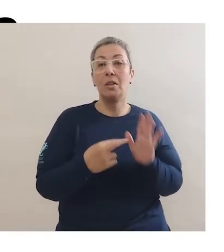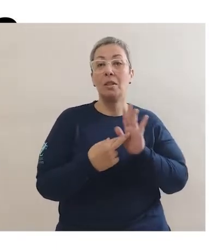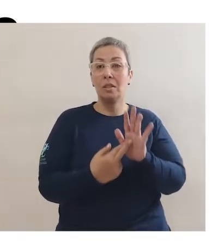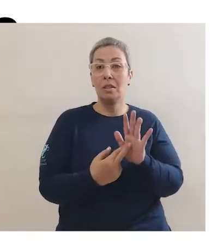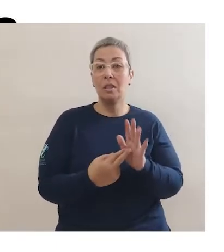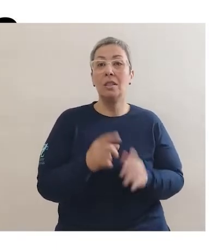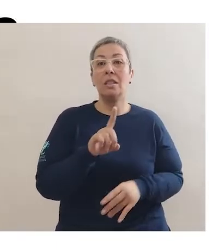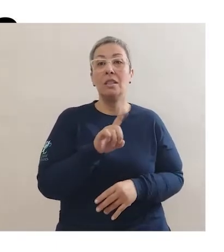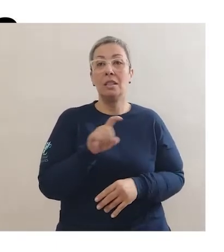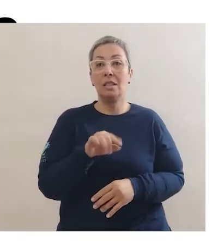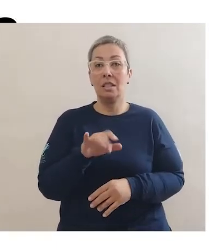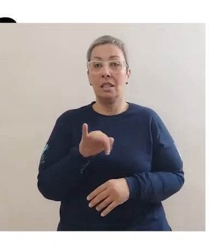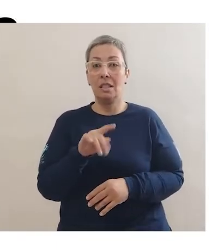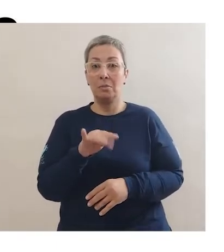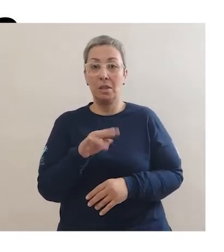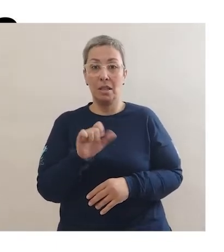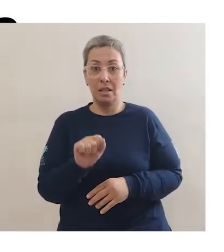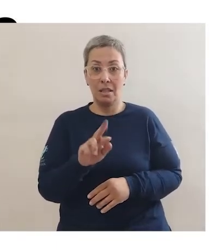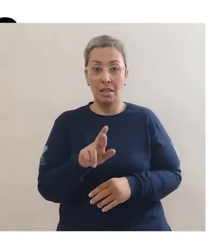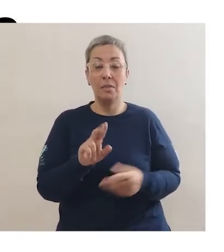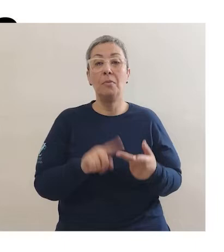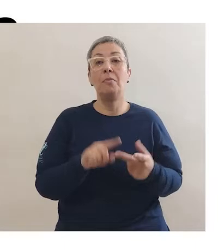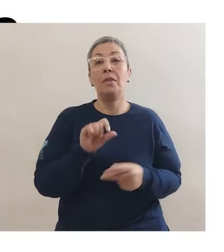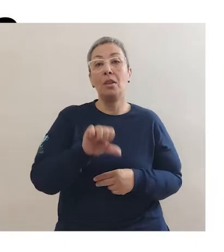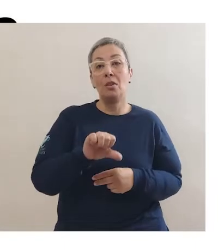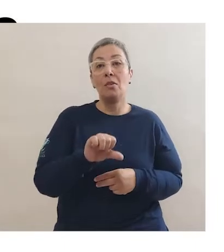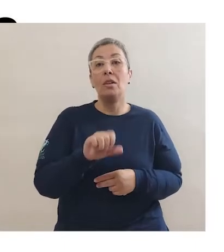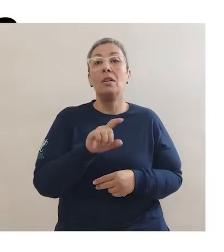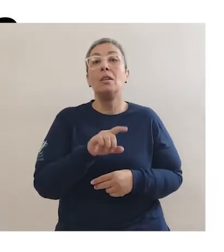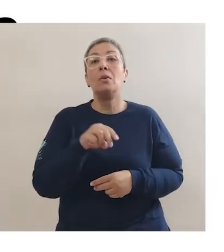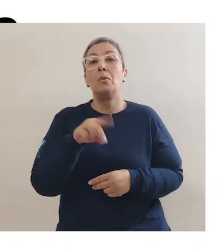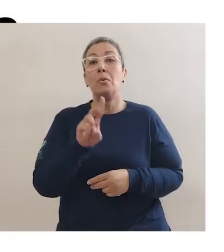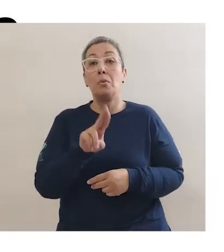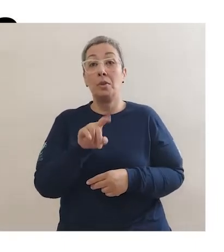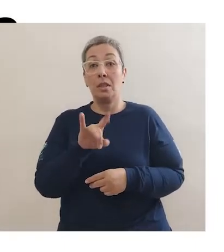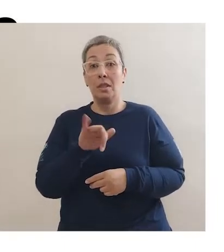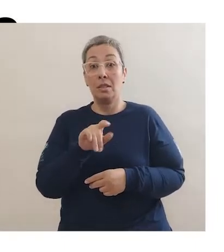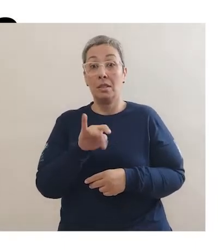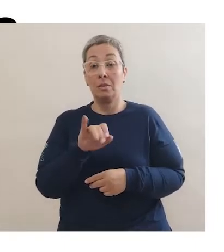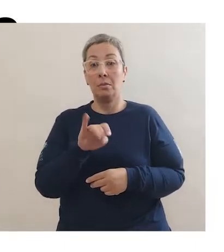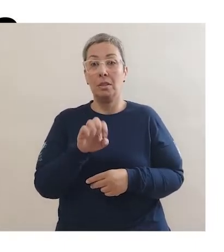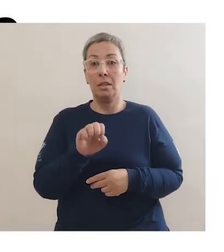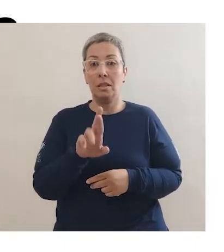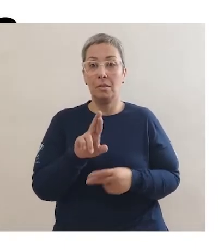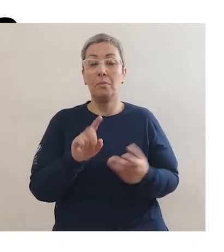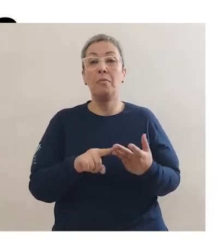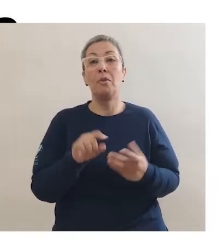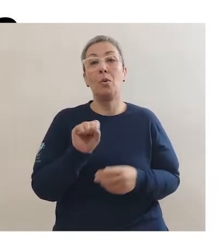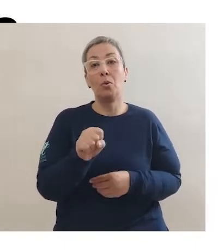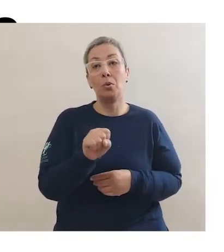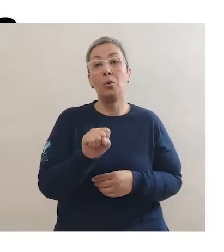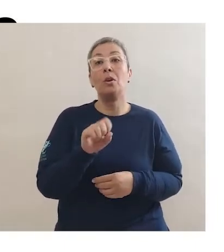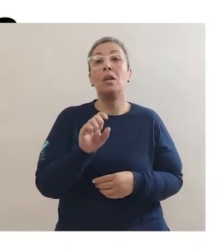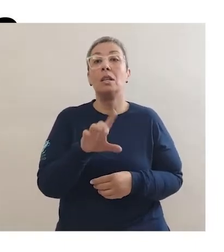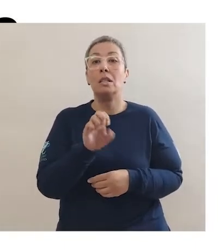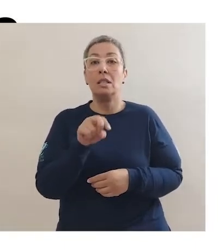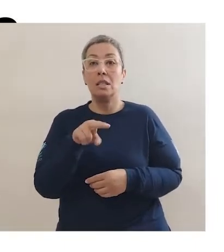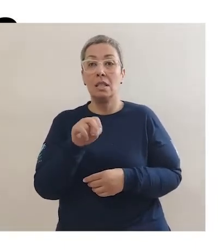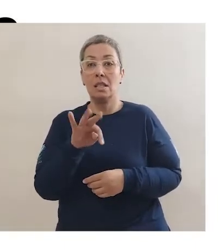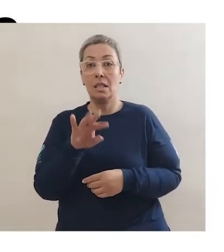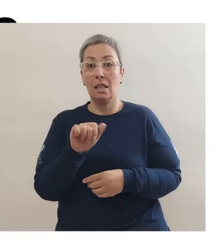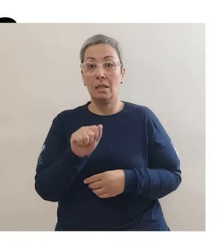14.162. 10.000 mais 4.000 mais 100 mais 60 mais 2. O que